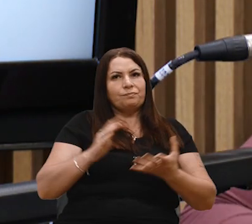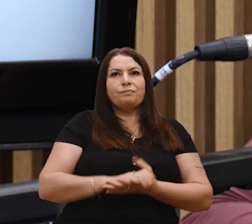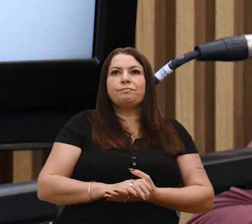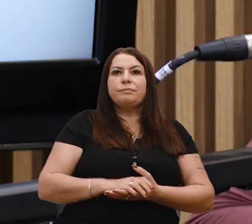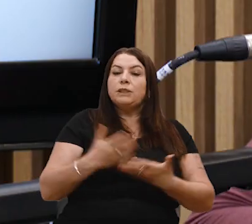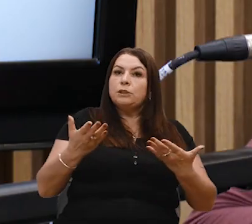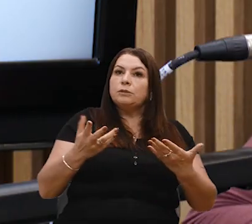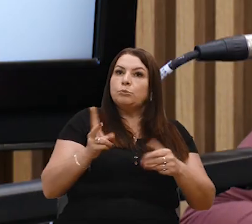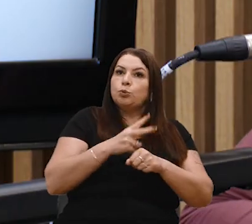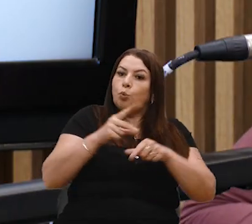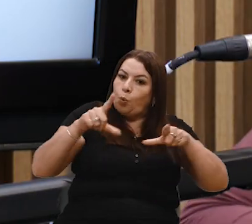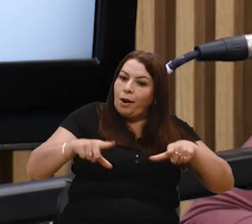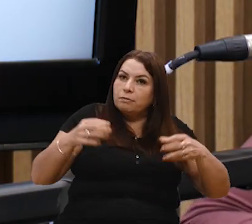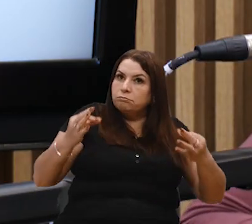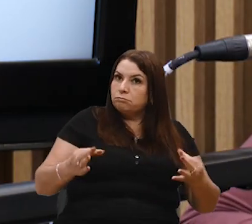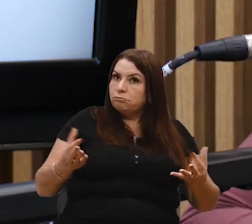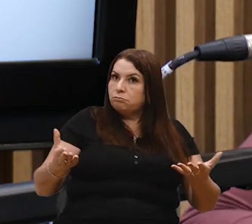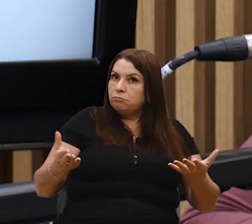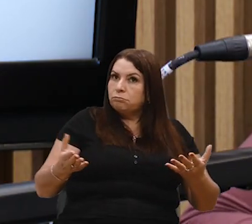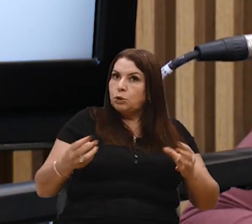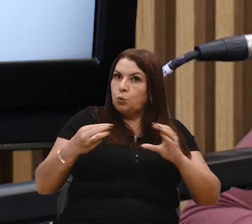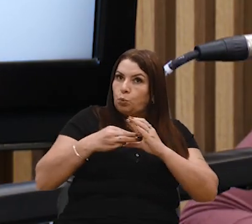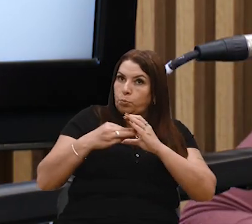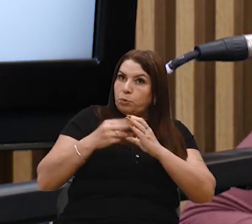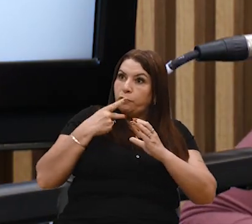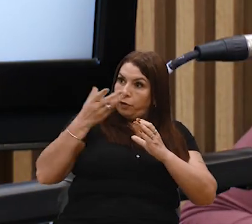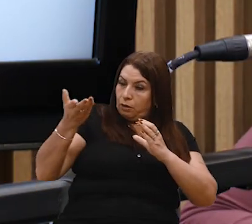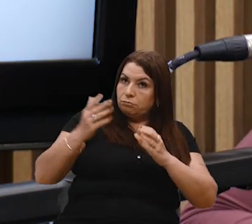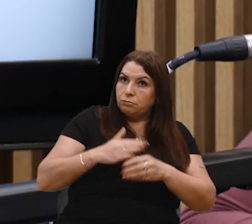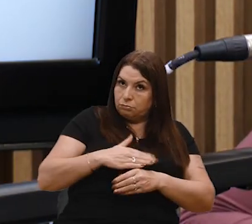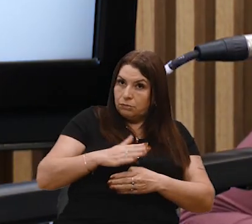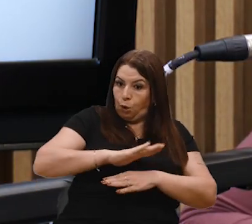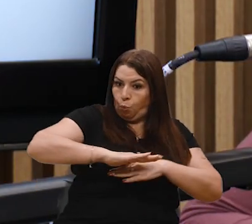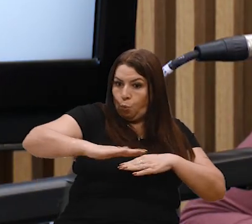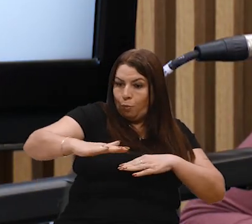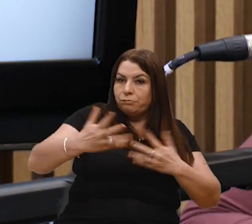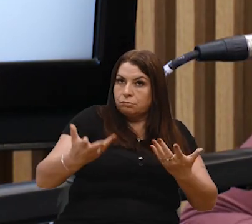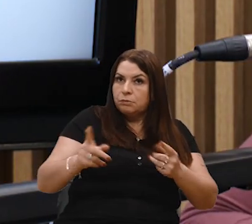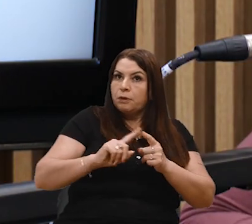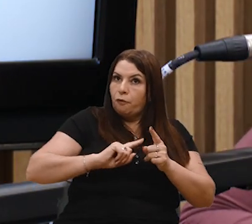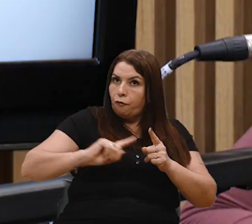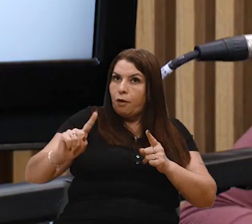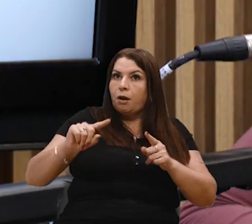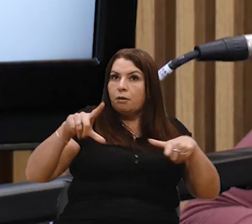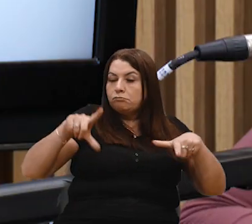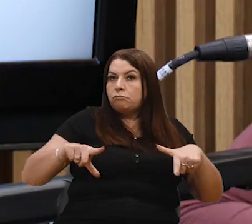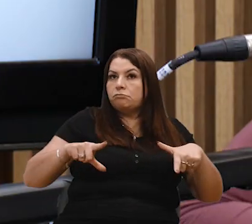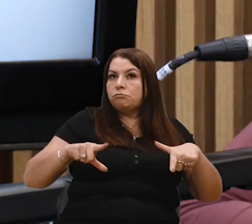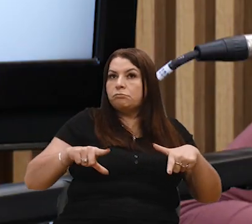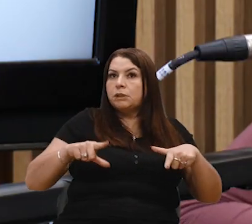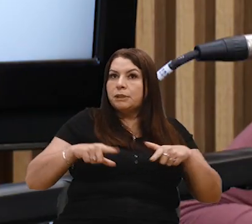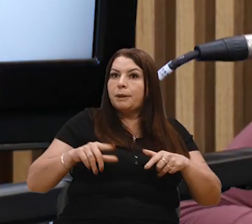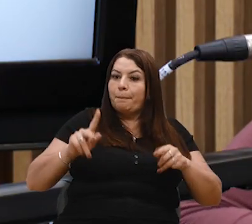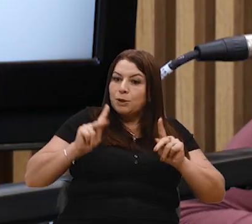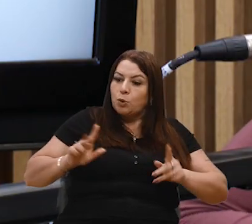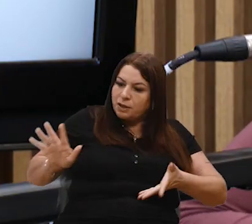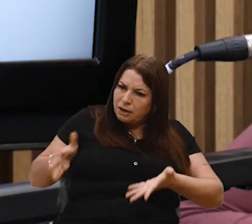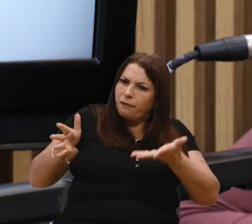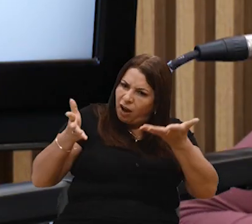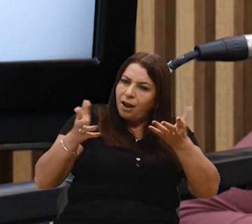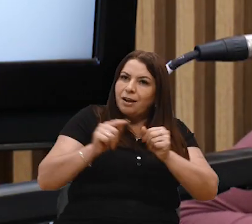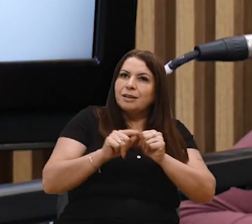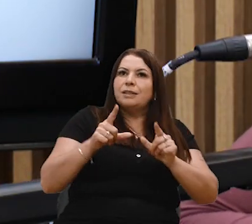né? Então, procura um lugar adequado. Tem o Iguatemi, como foi falado muito aqui, né? Então, vai onde tem alguém